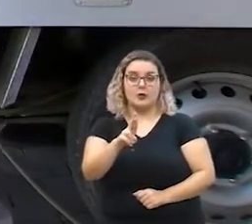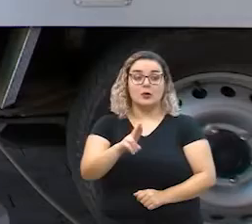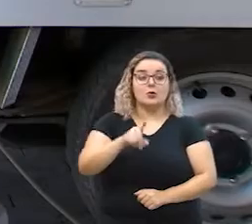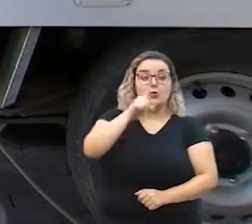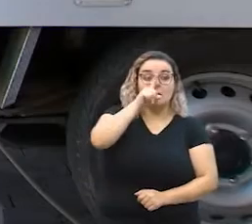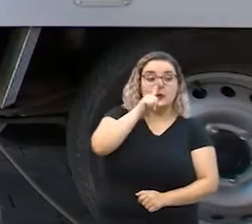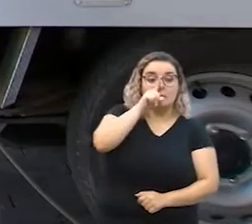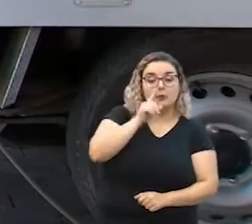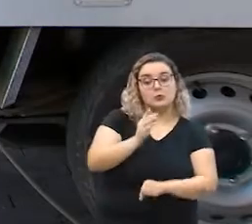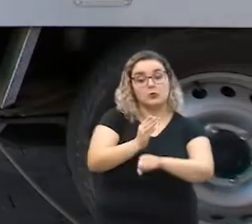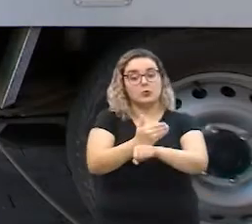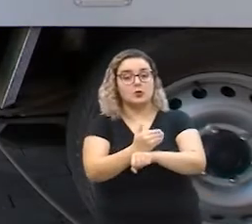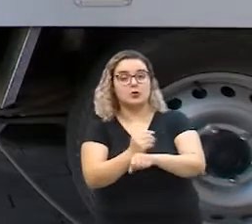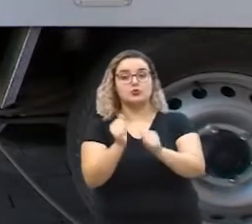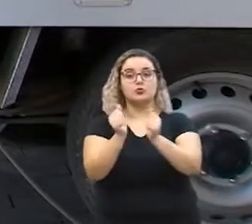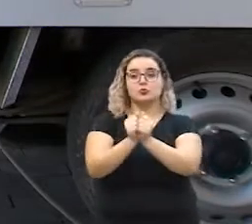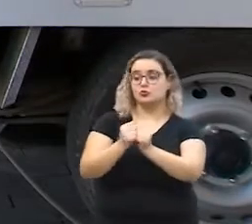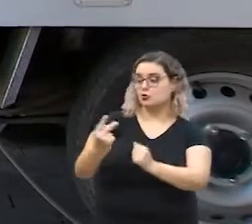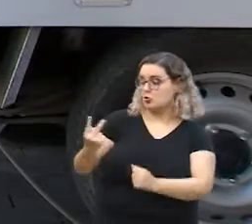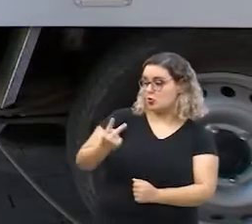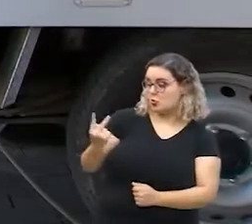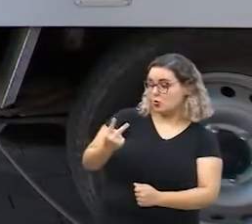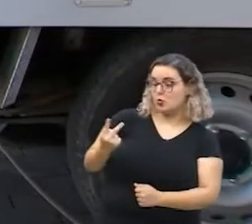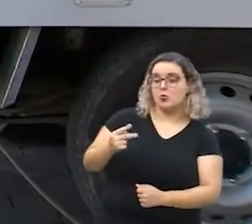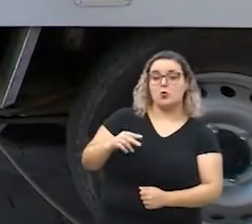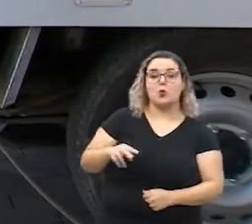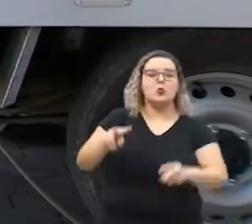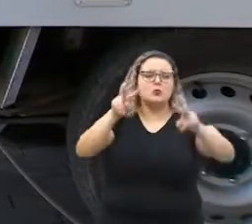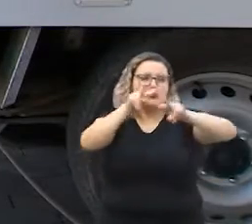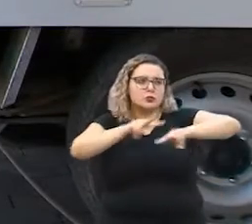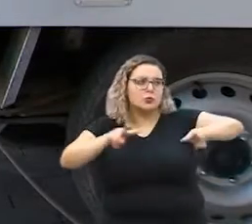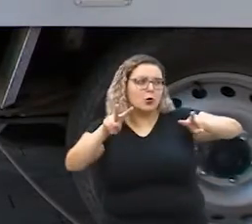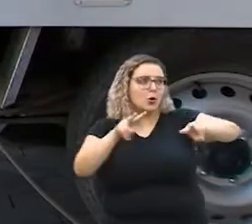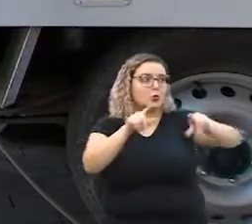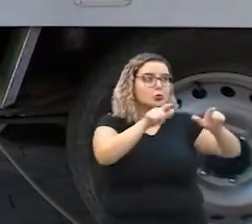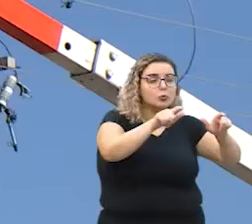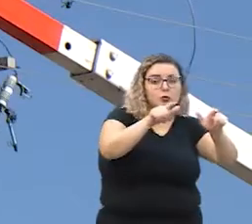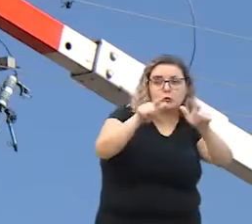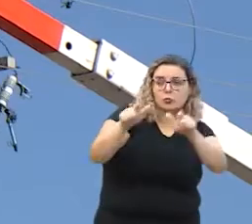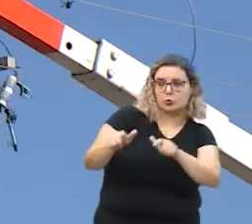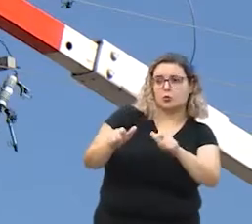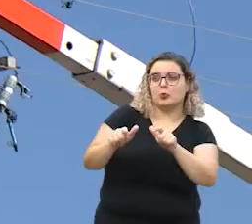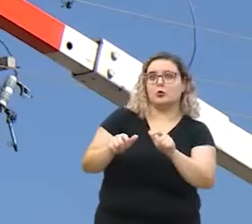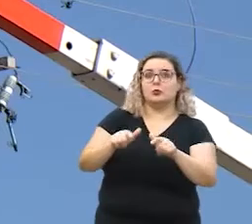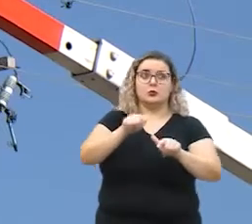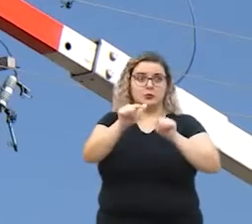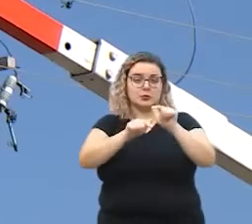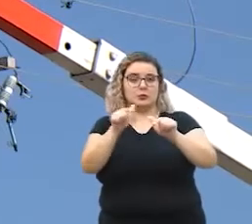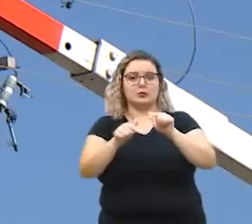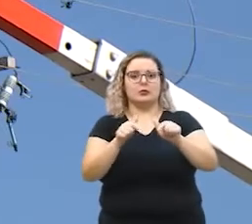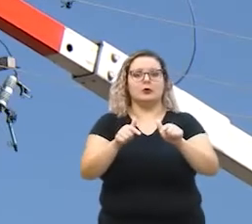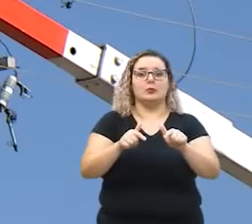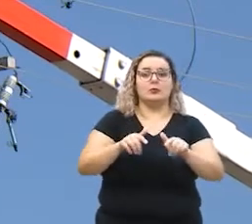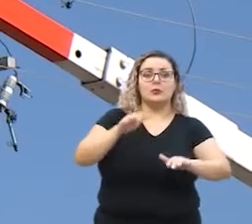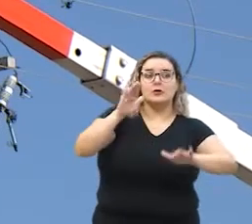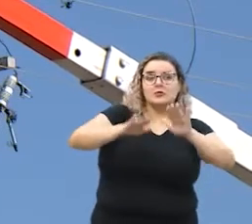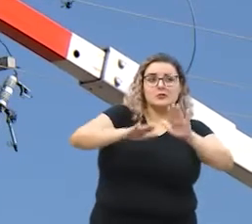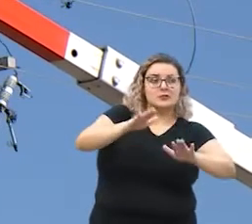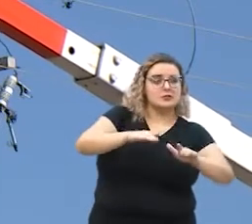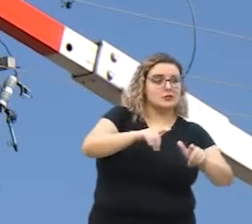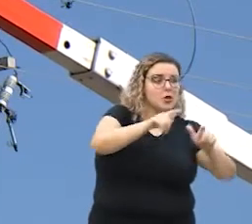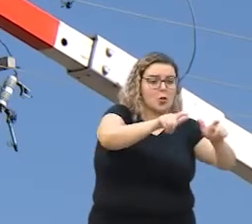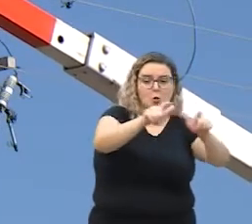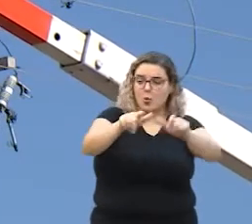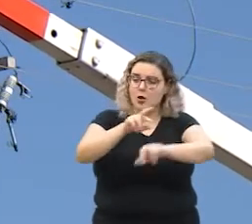o eletricista, junto com o seu parceiro, ele analisa todo o cenário da onde você trabalhar, porque a gente trabalha em cenários totalmente diferentes, a gente